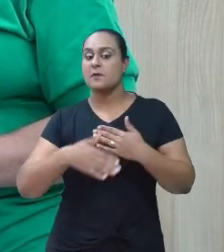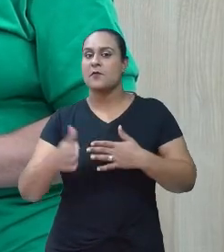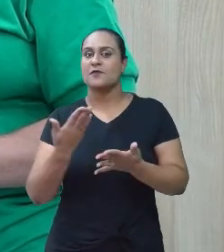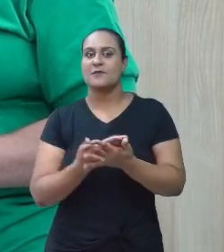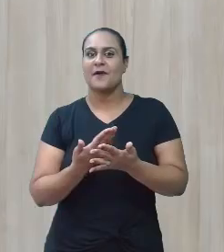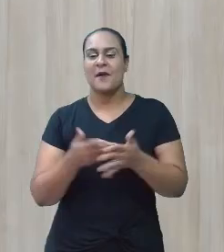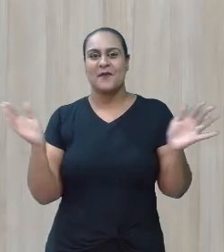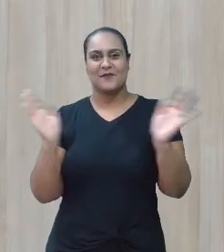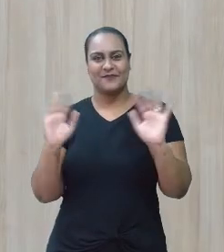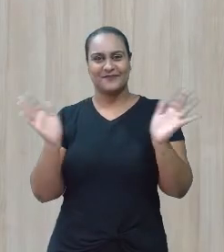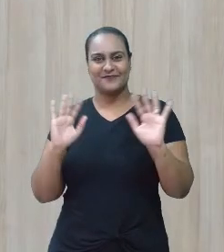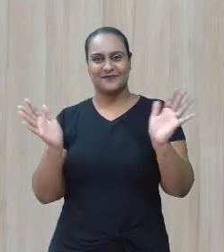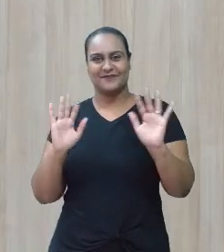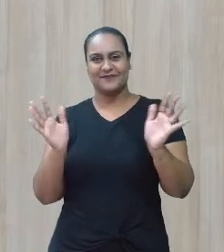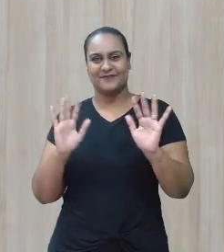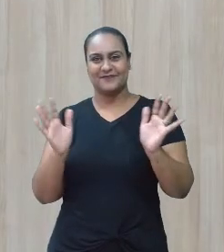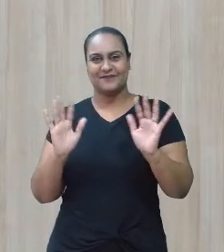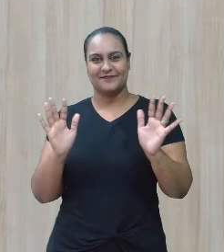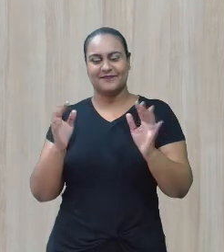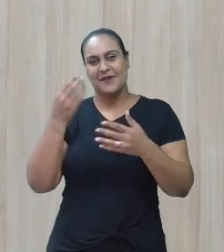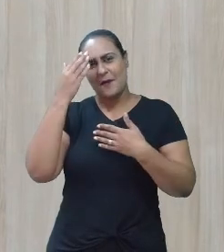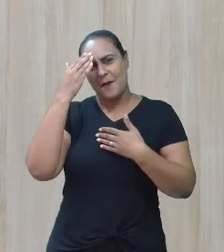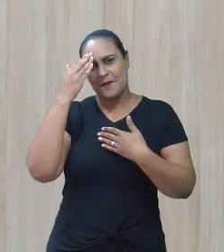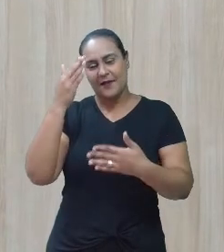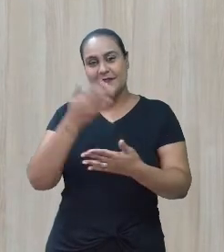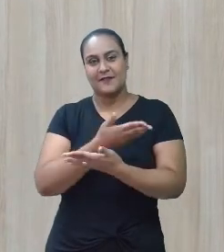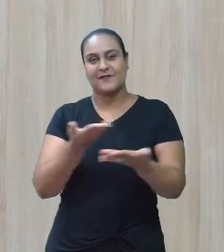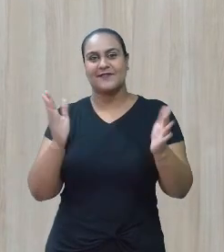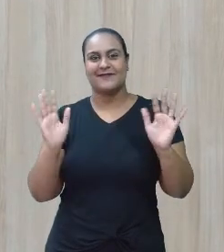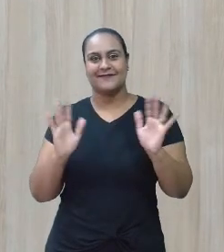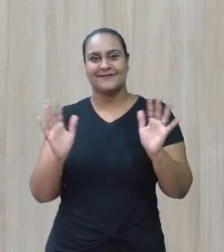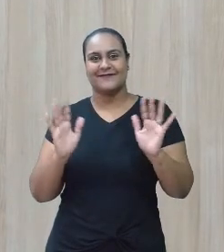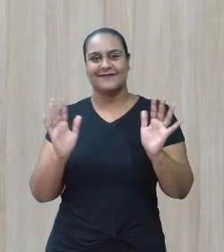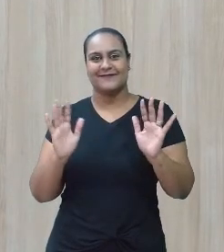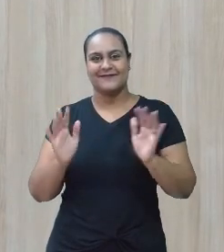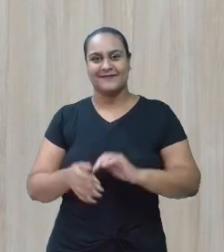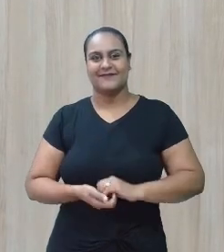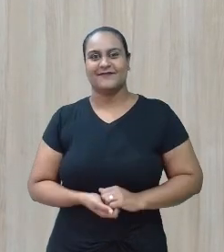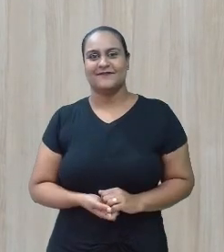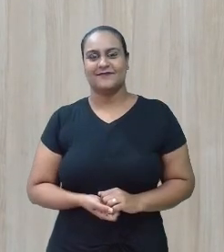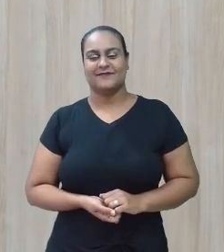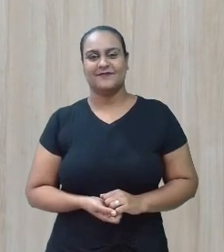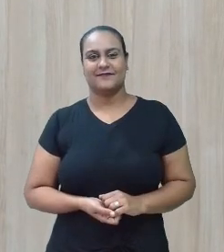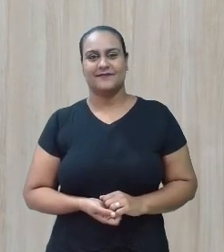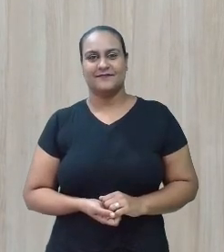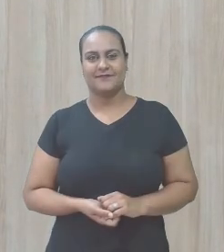aula. Tchau, tchau, pessoal. Muito obrigada a vocês, tá? Até a próxima aula.